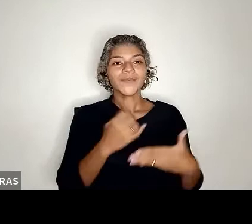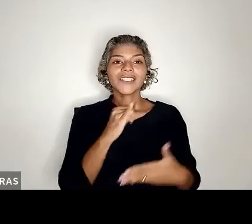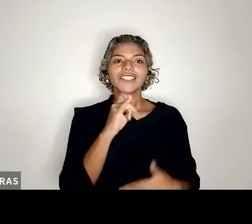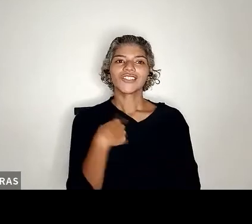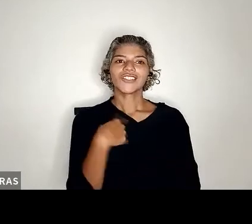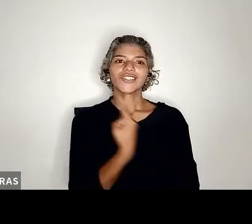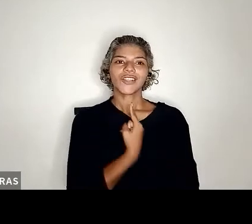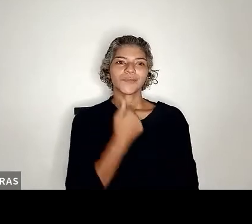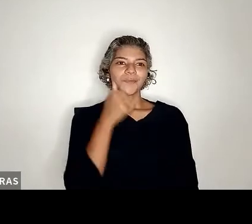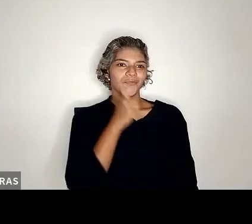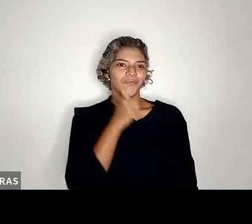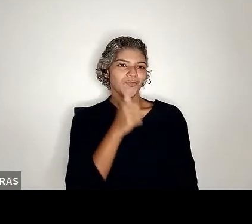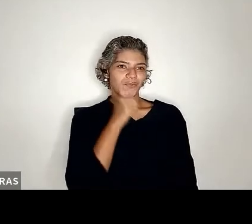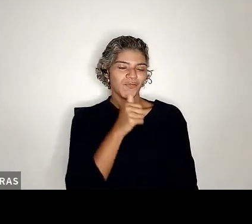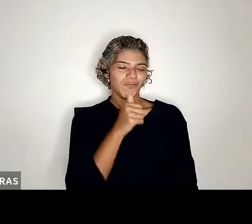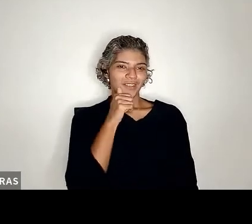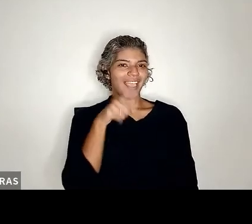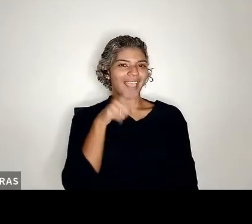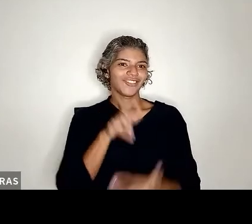que somos tão diversas.